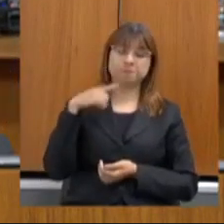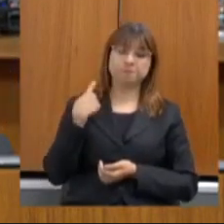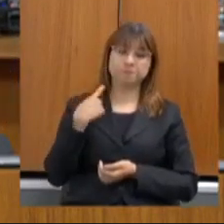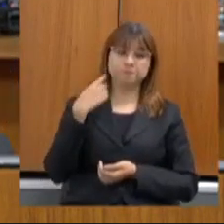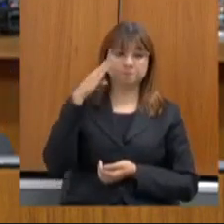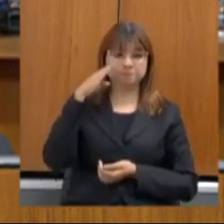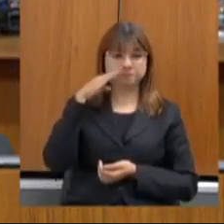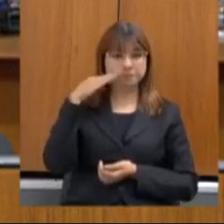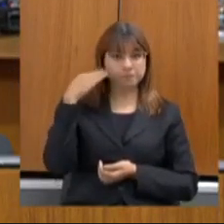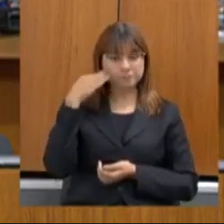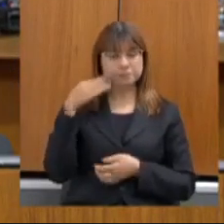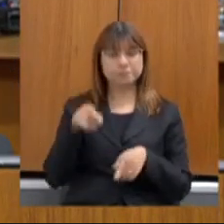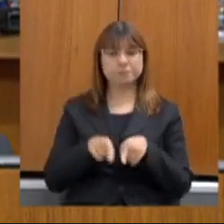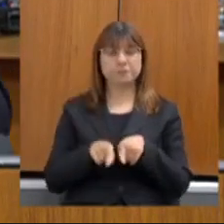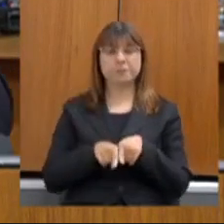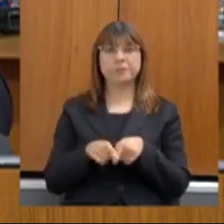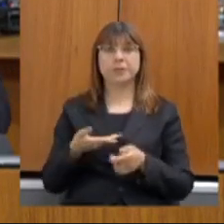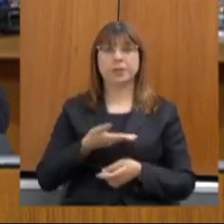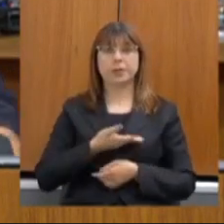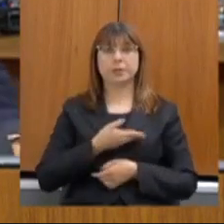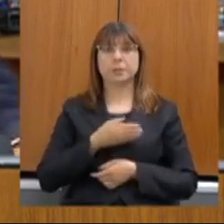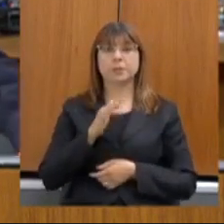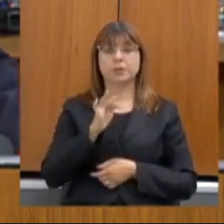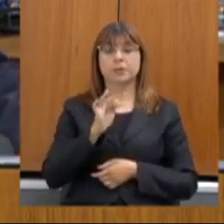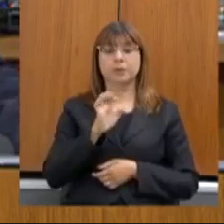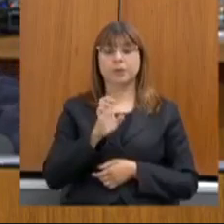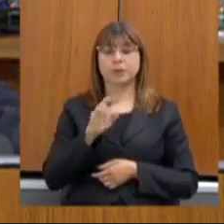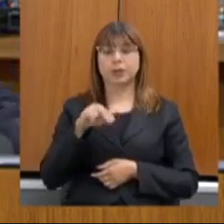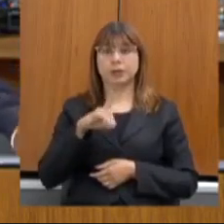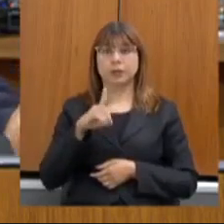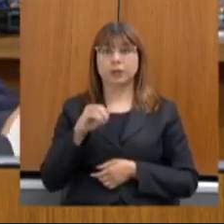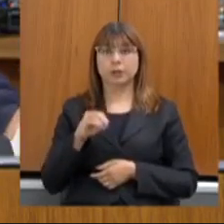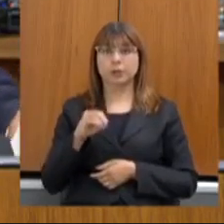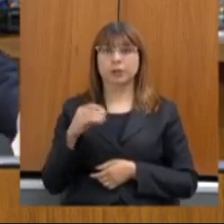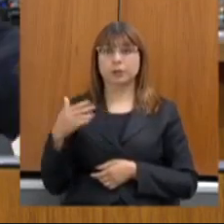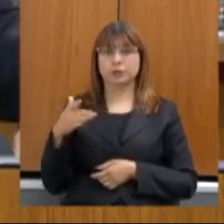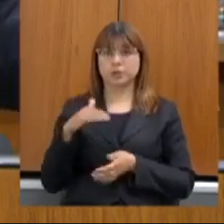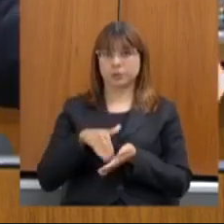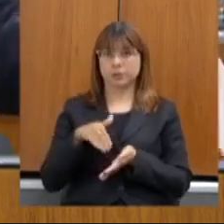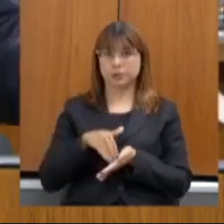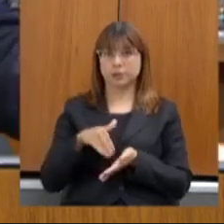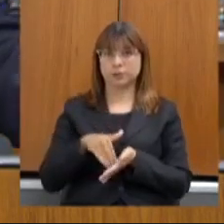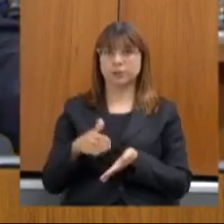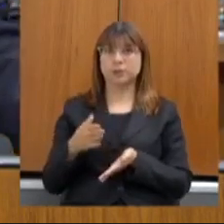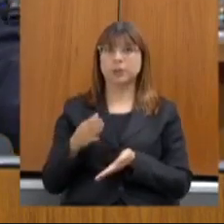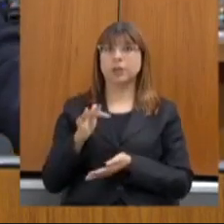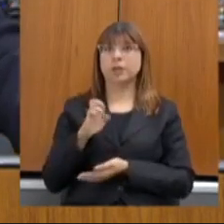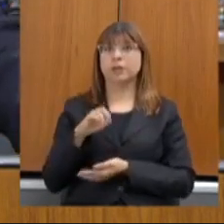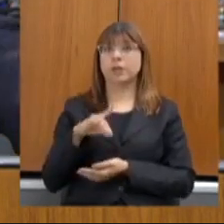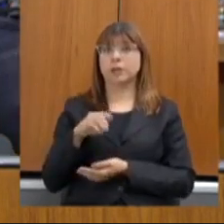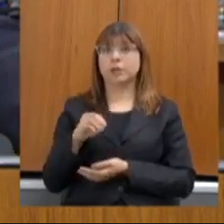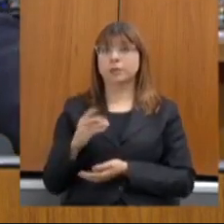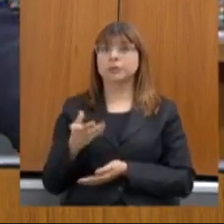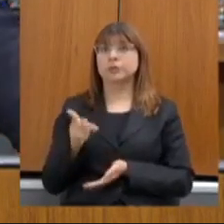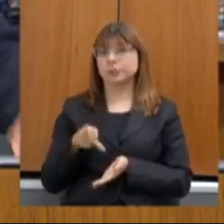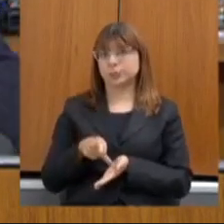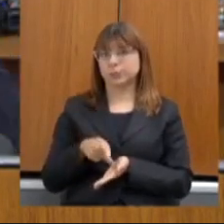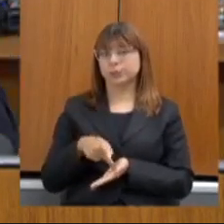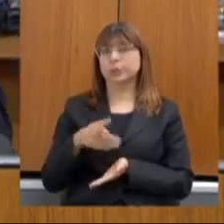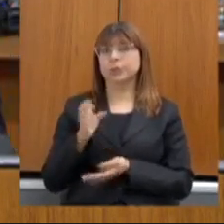nosso amigo Fernando passado e secretário Fernando sim é realmente o estado